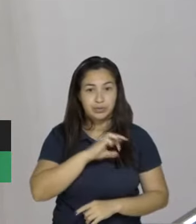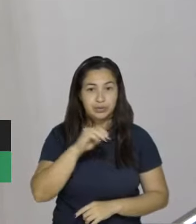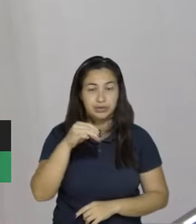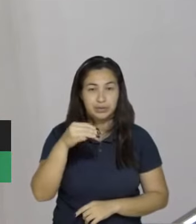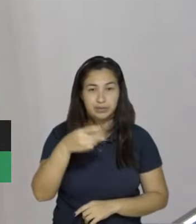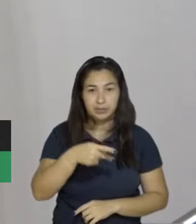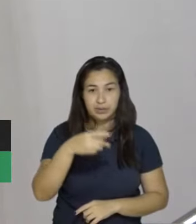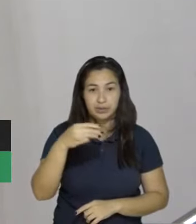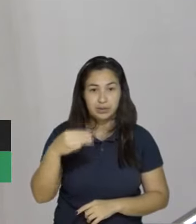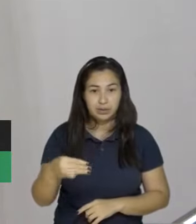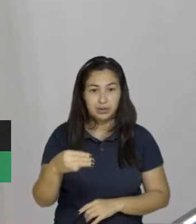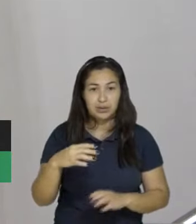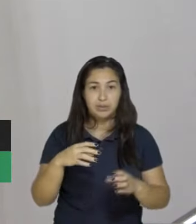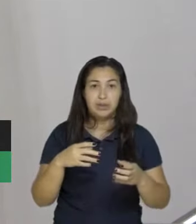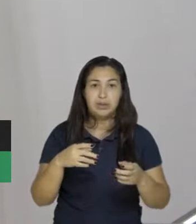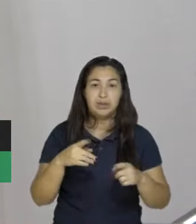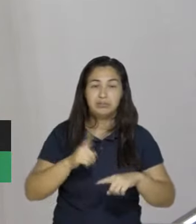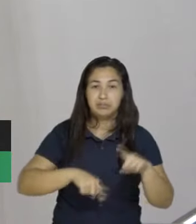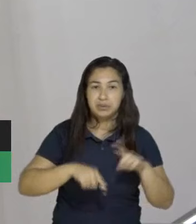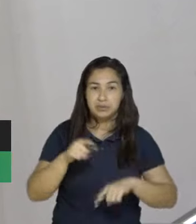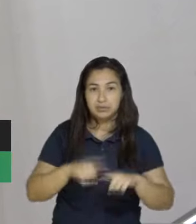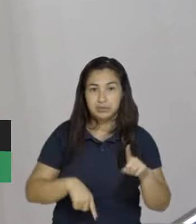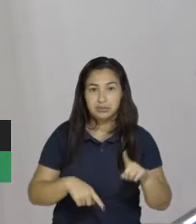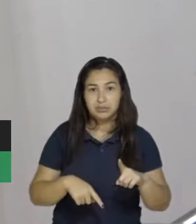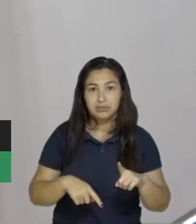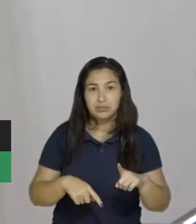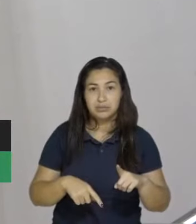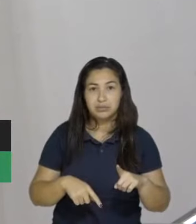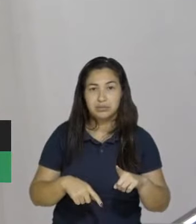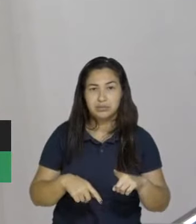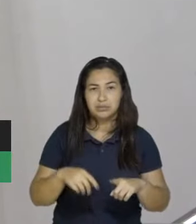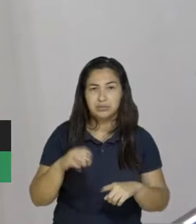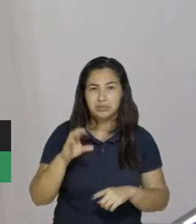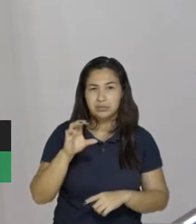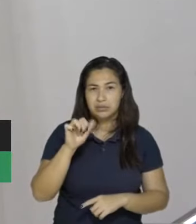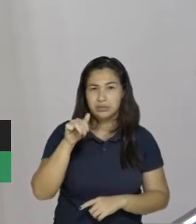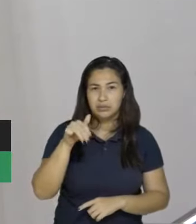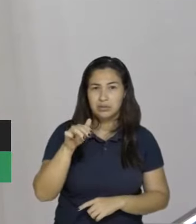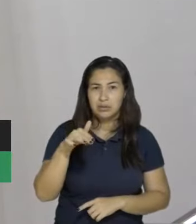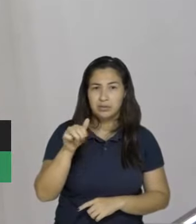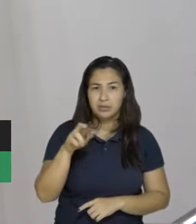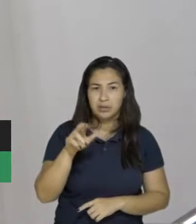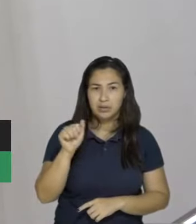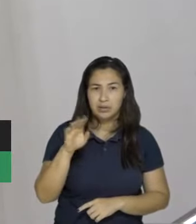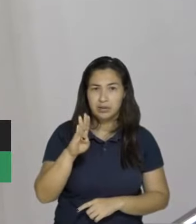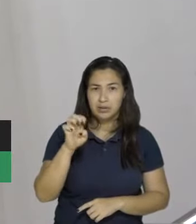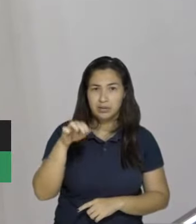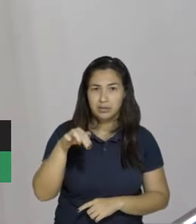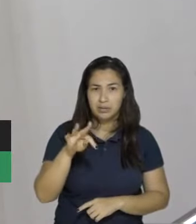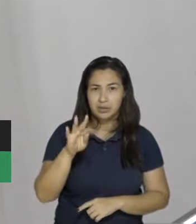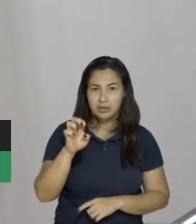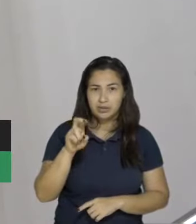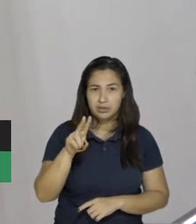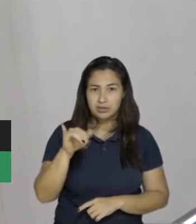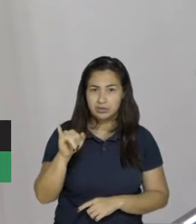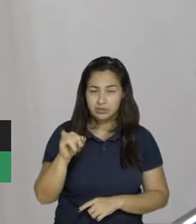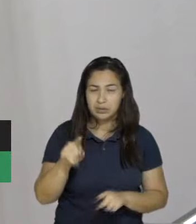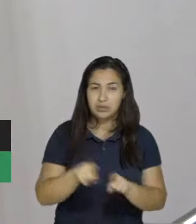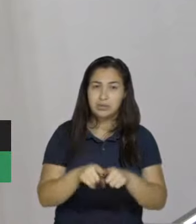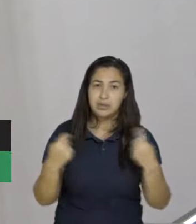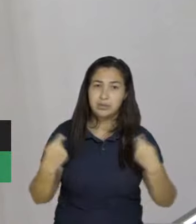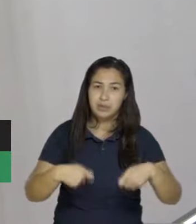Equipamentos e armamentos, câmara de BTV, reformas de prédio da Polícia Civil, necessita